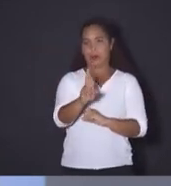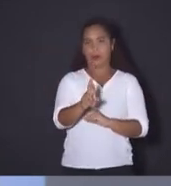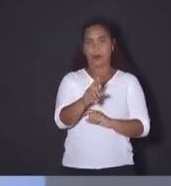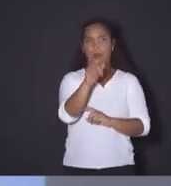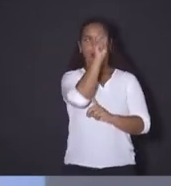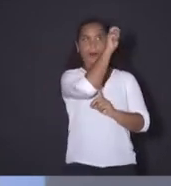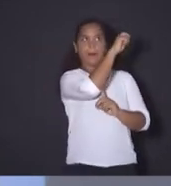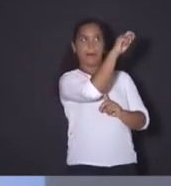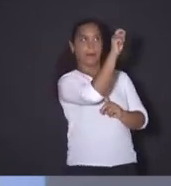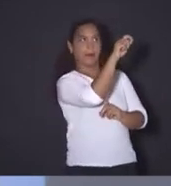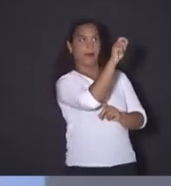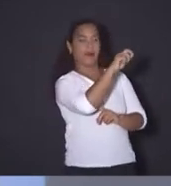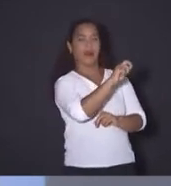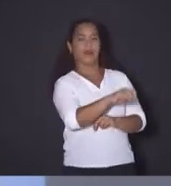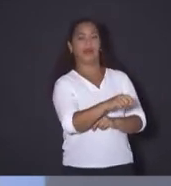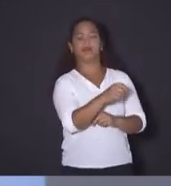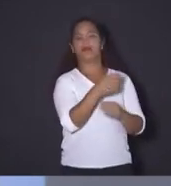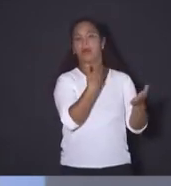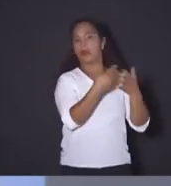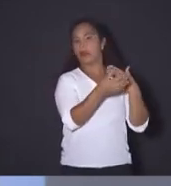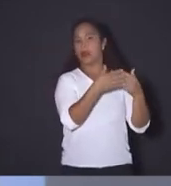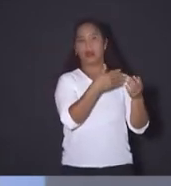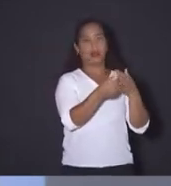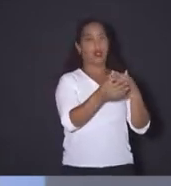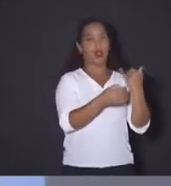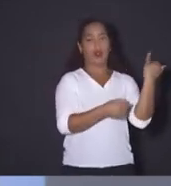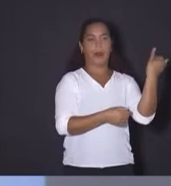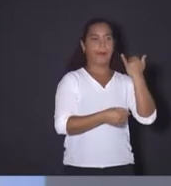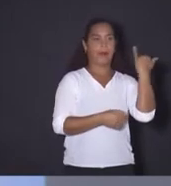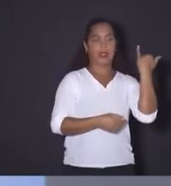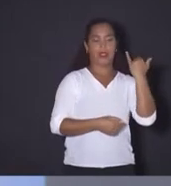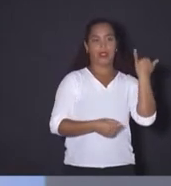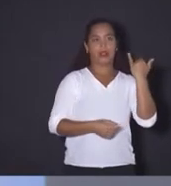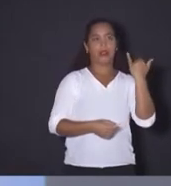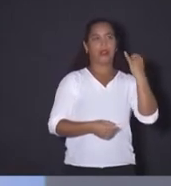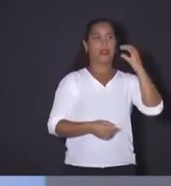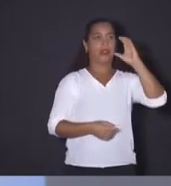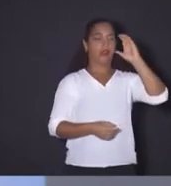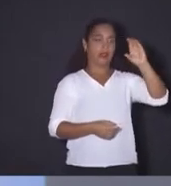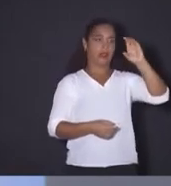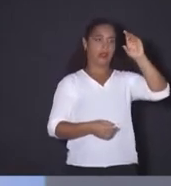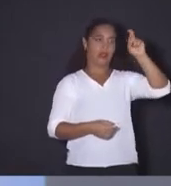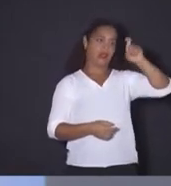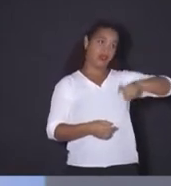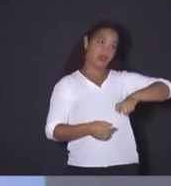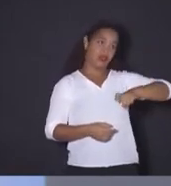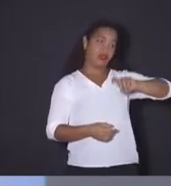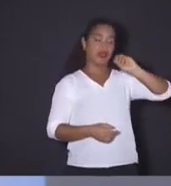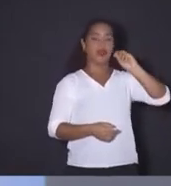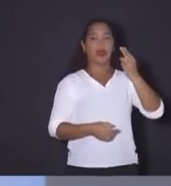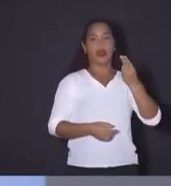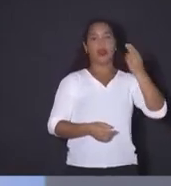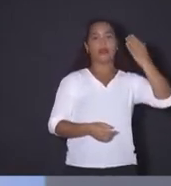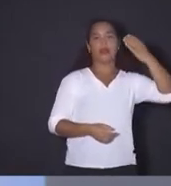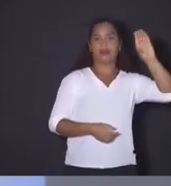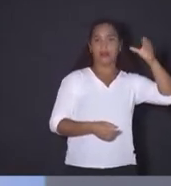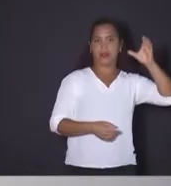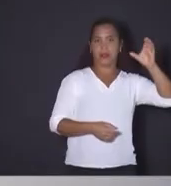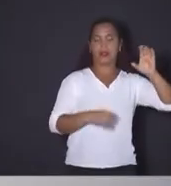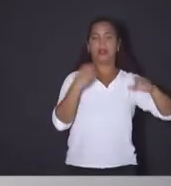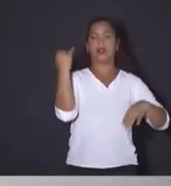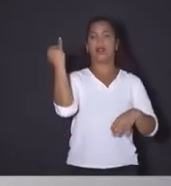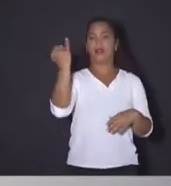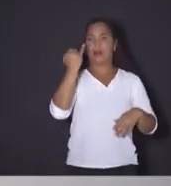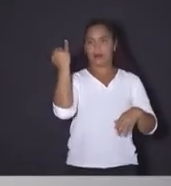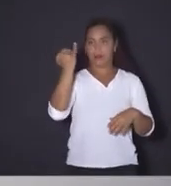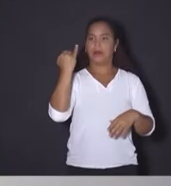banheiro pouco importa se conexões escreve se com um x 16 idília o importante